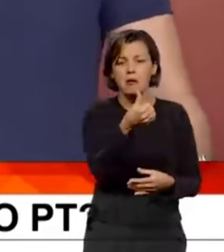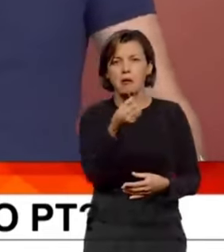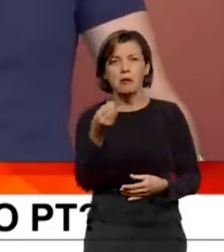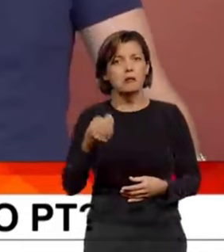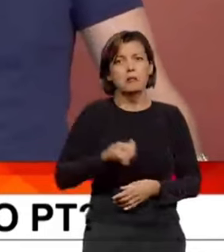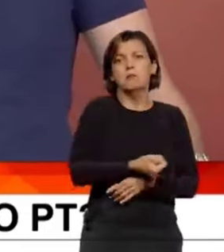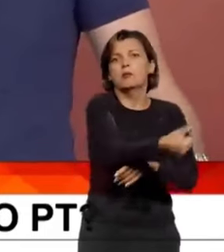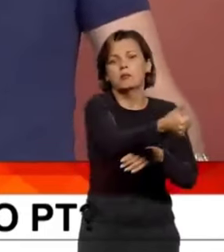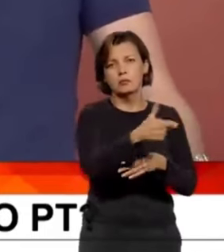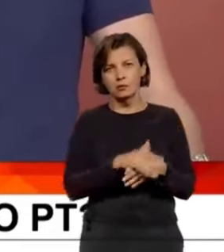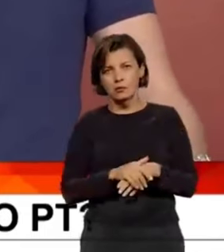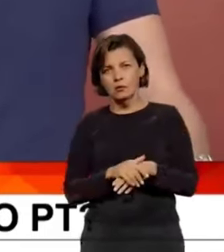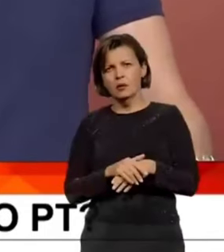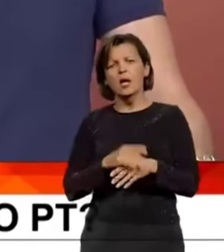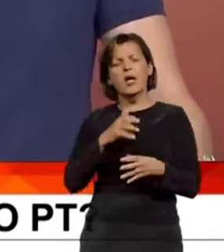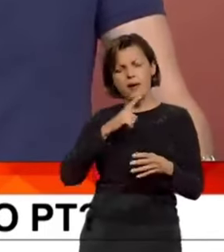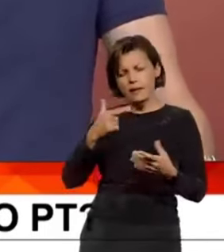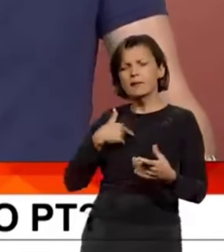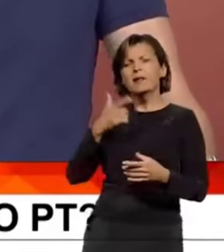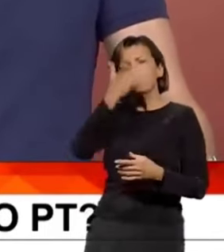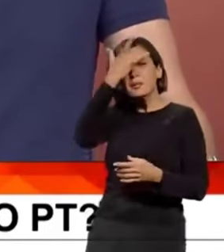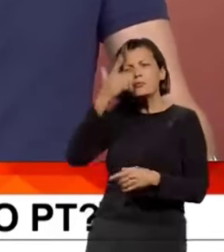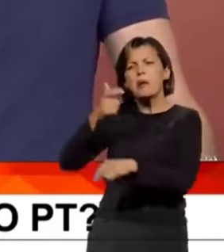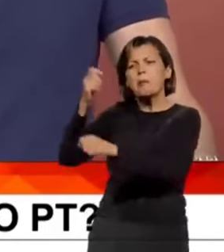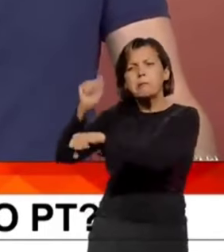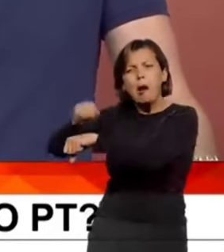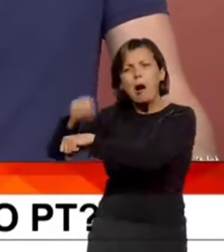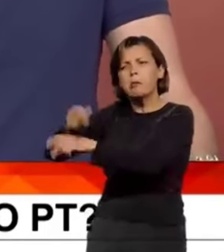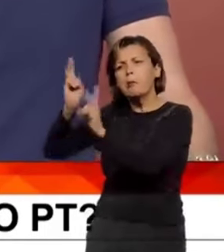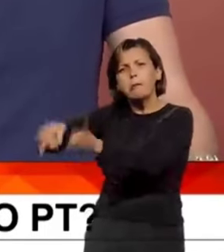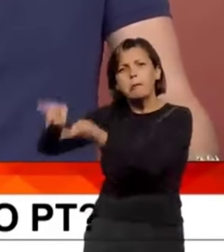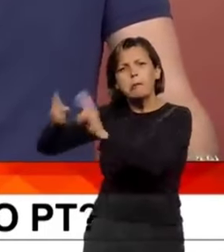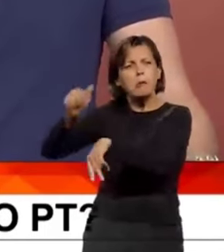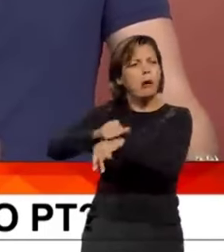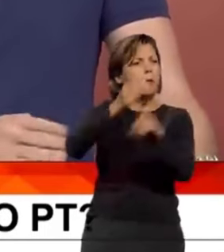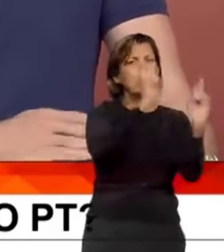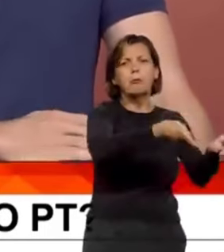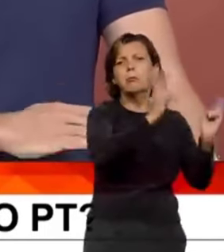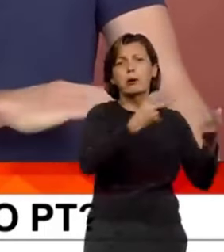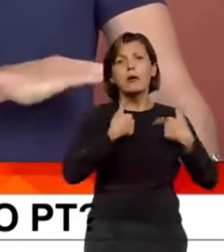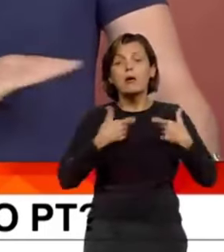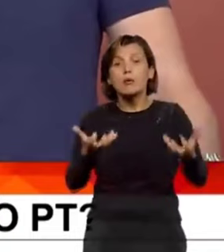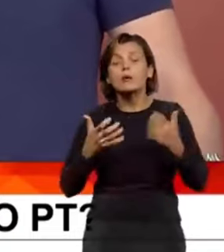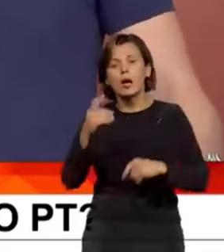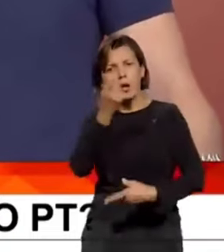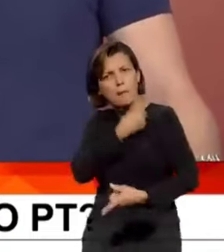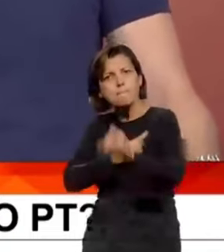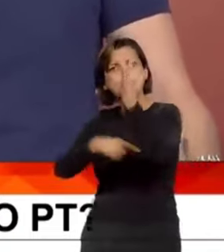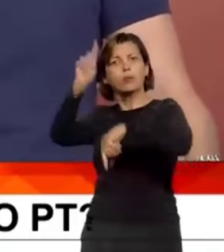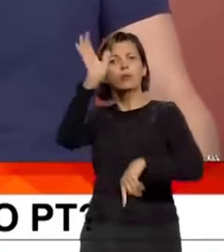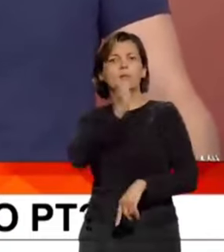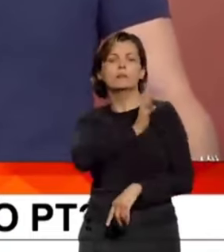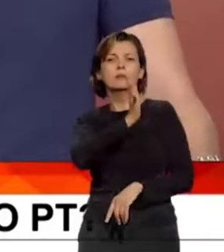miséria o que eu quero fazer o seguinte eu quero brasileiro rico porque o Brasil já é rico e isso não e essa por pobre Me